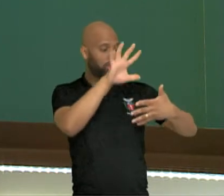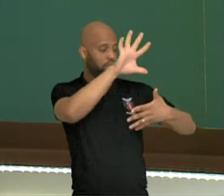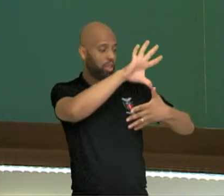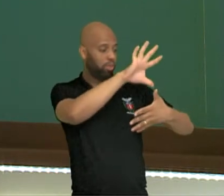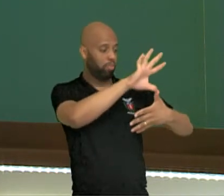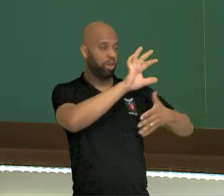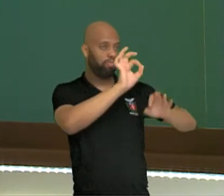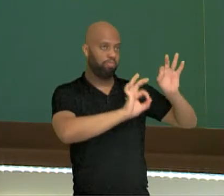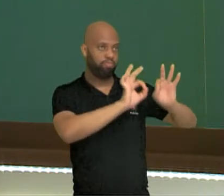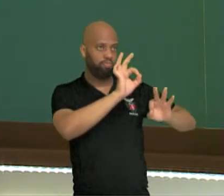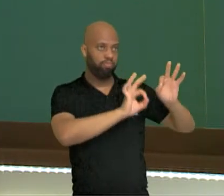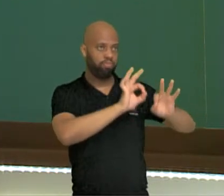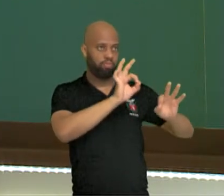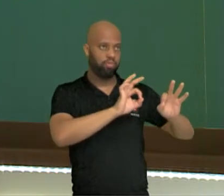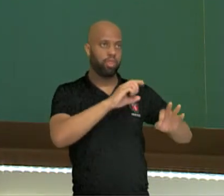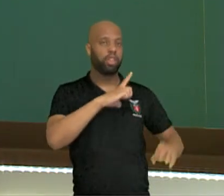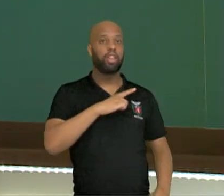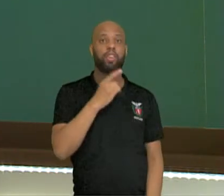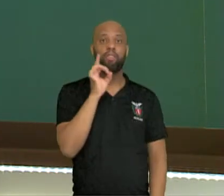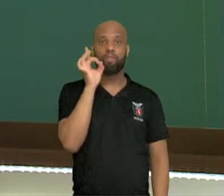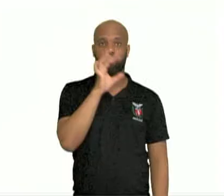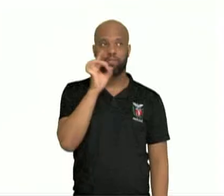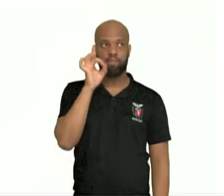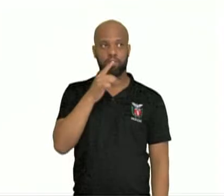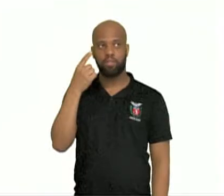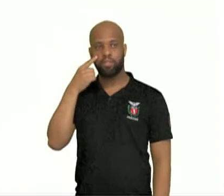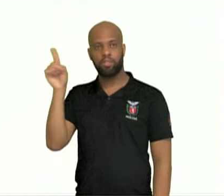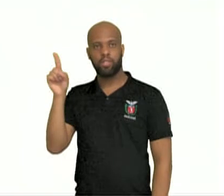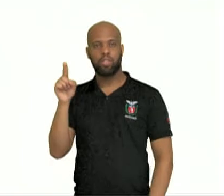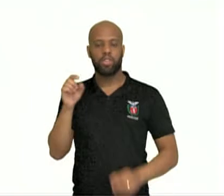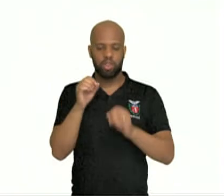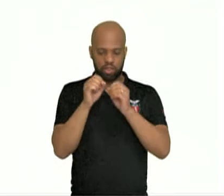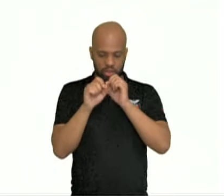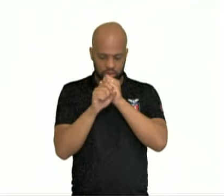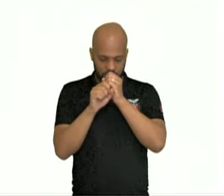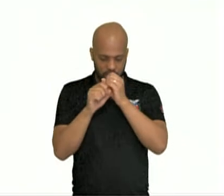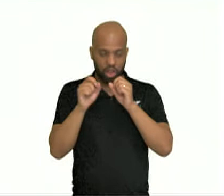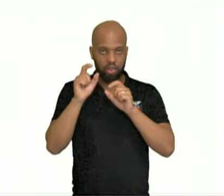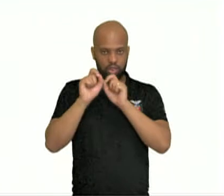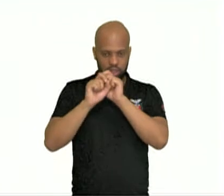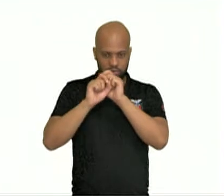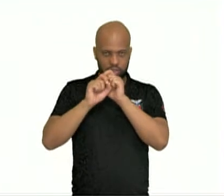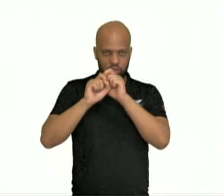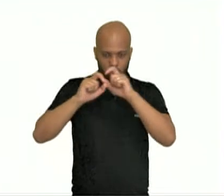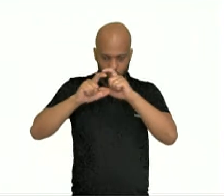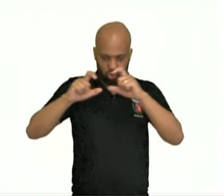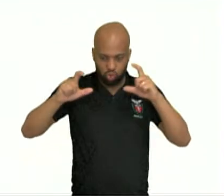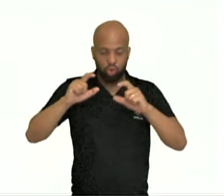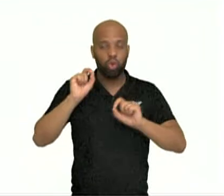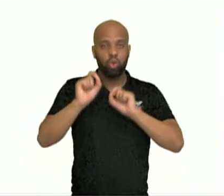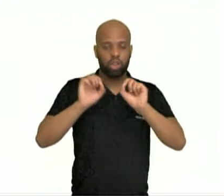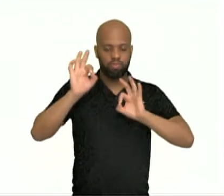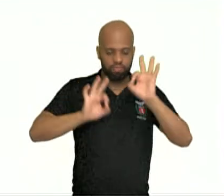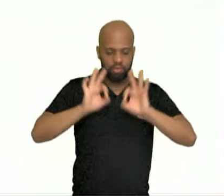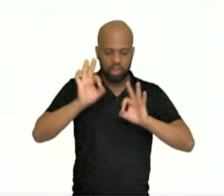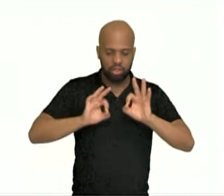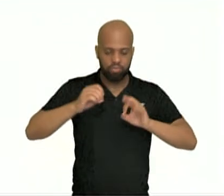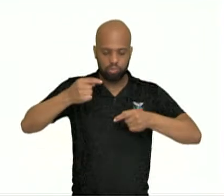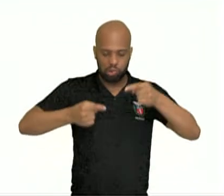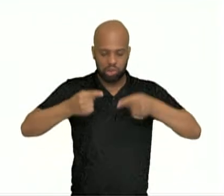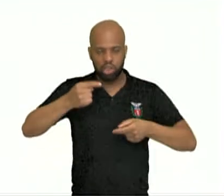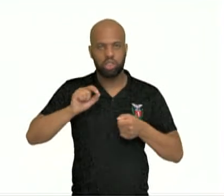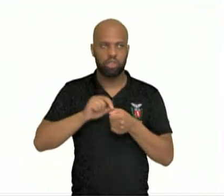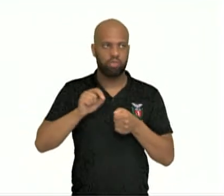continentes, ele está aqui em verde e aqui aproximado algumas características ali da divisão política, ou seja, daquela